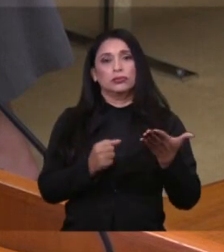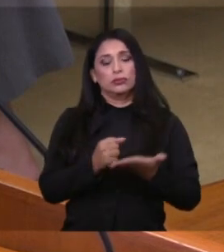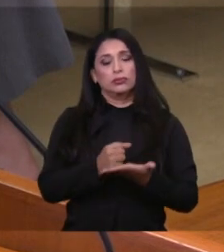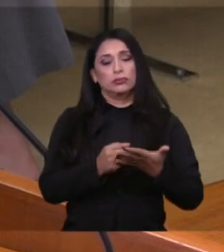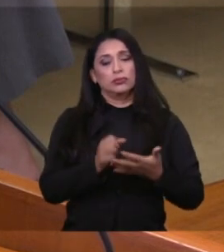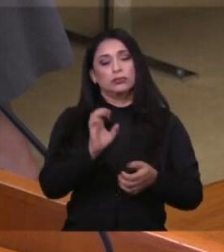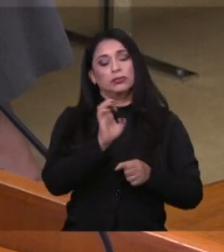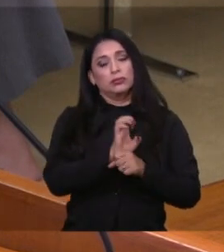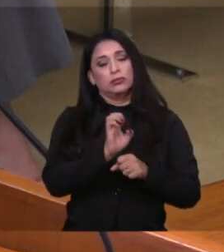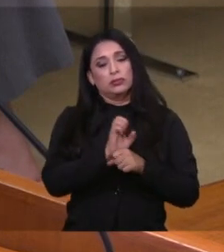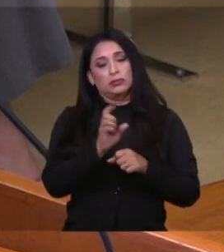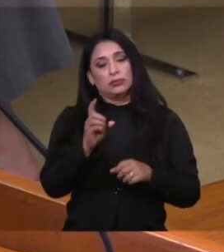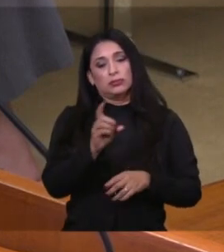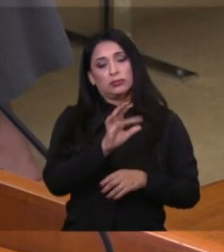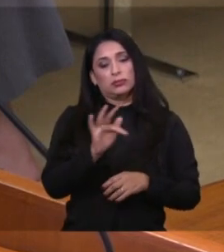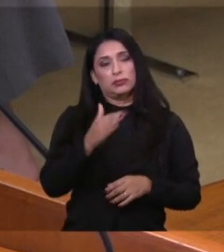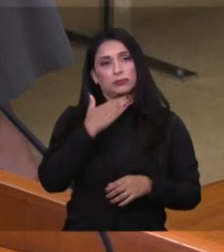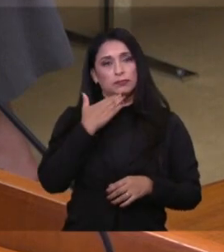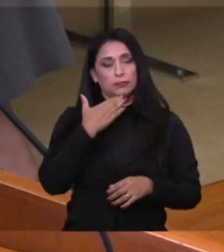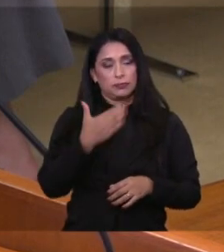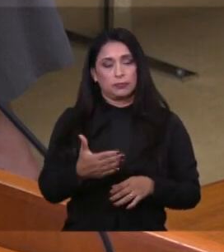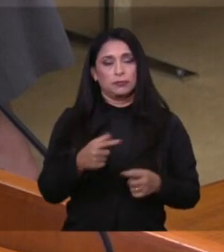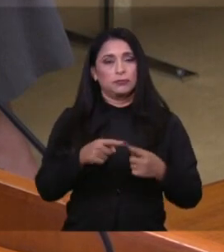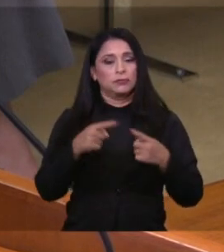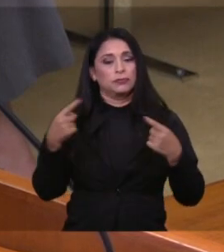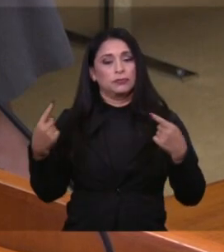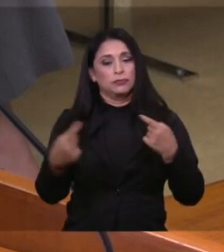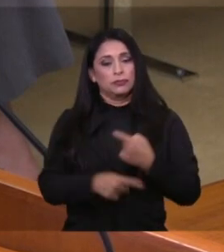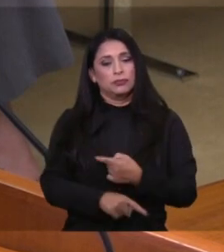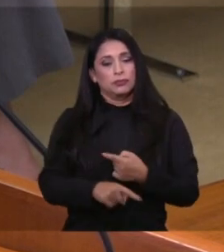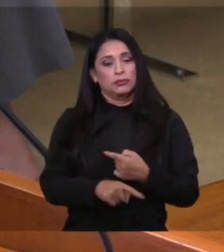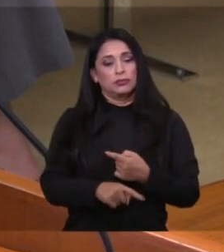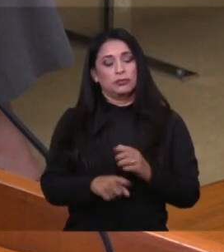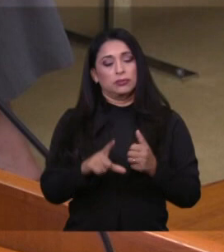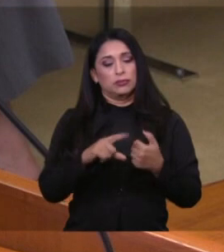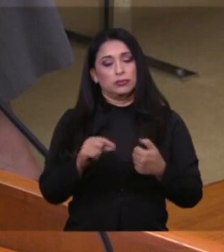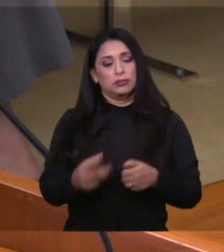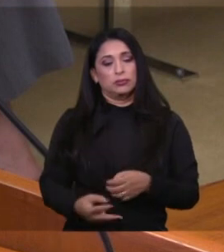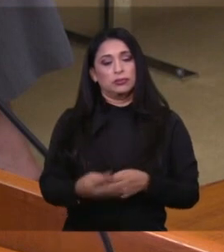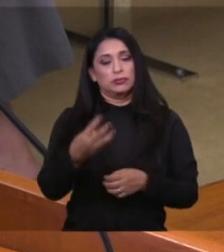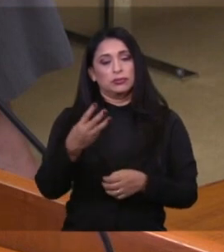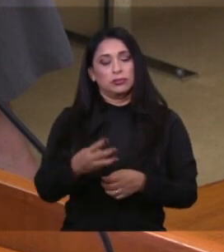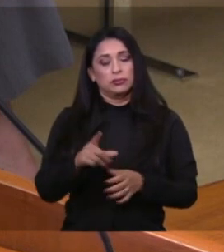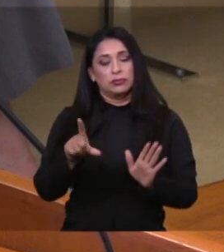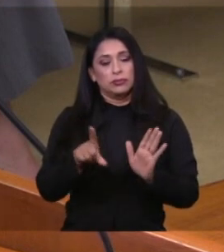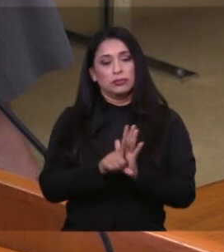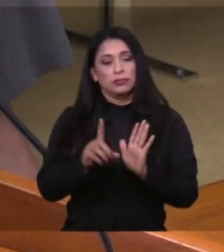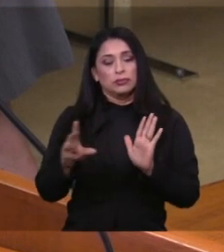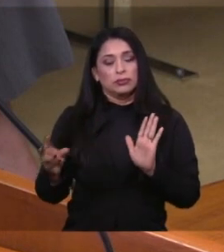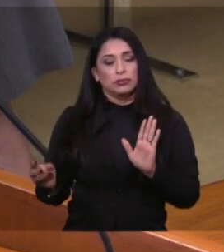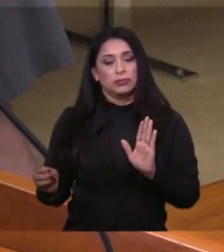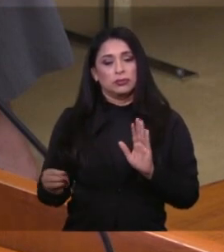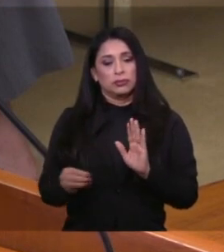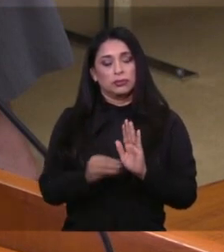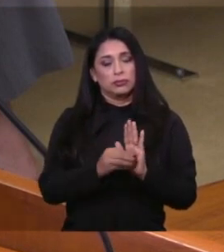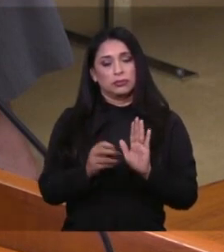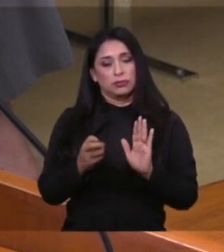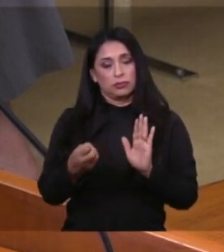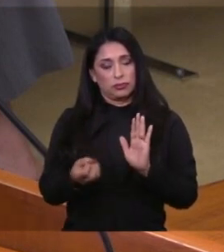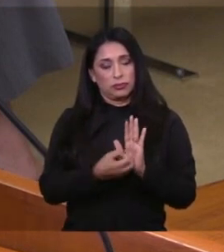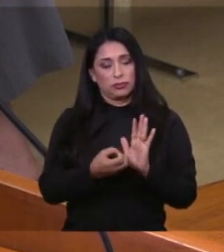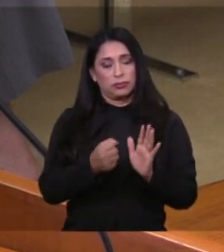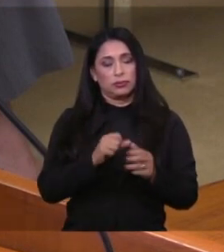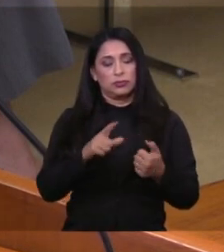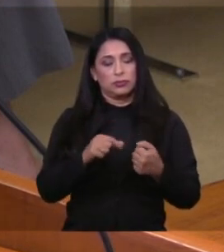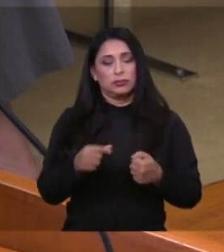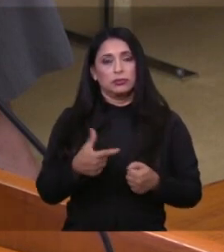Federação e o Distrito Federal requerem que seja declarada a inconstitucionalidade da parte final do artigo 3º da Lei Complementar 190, assim como do artigo